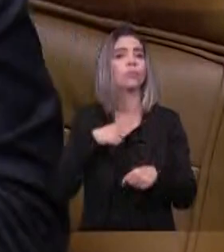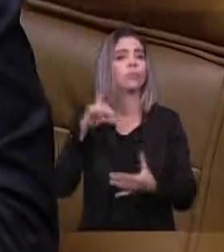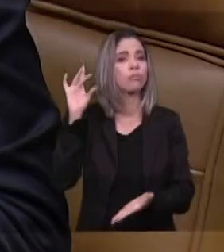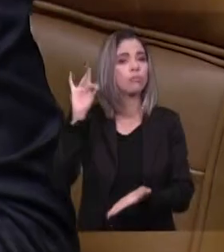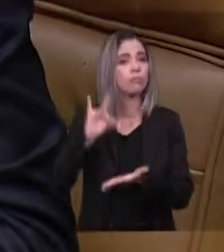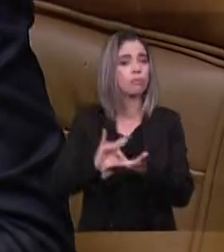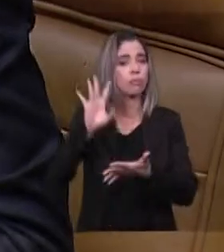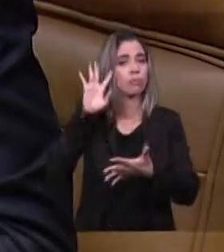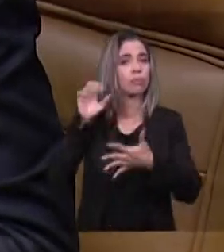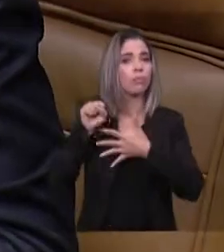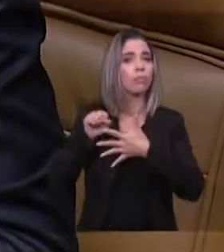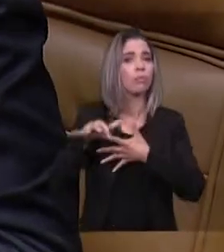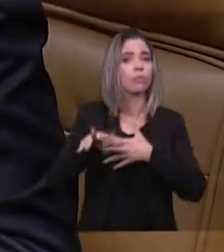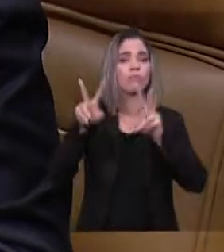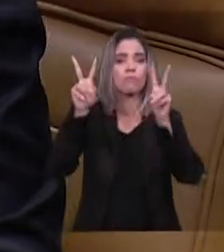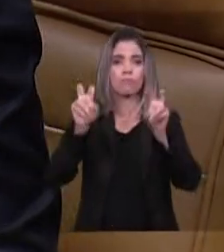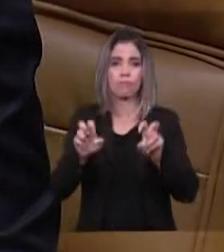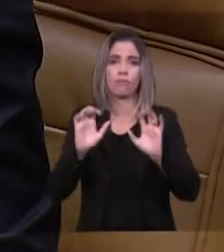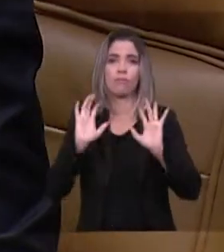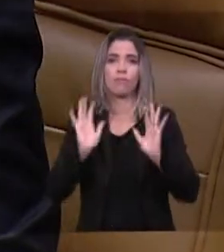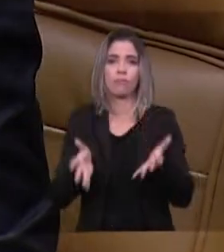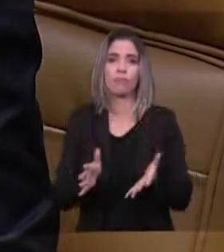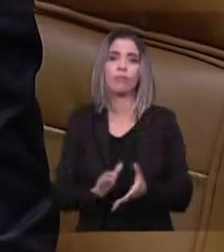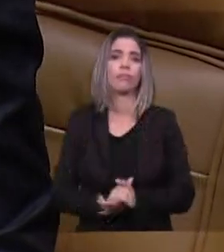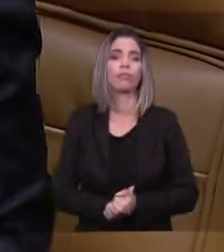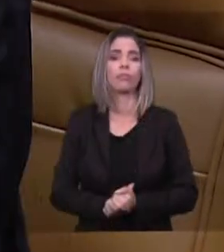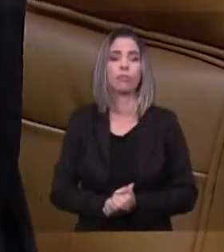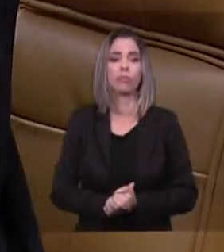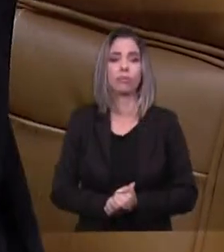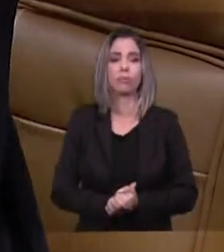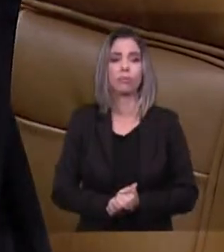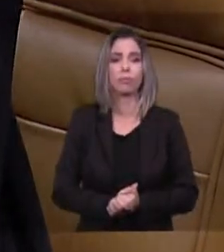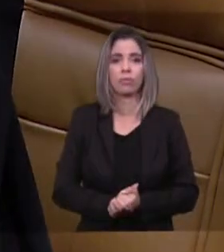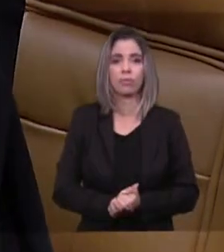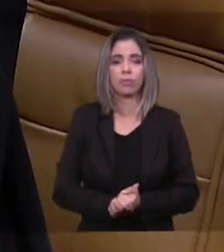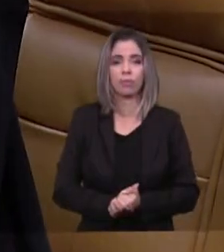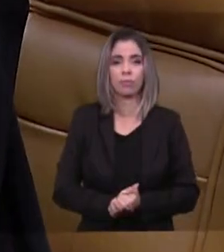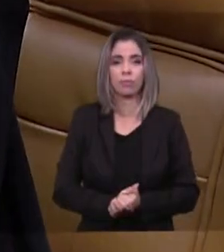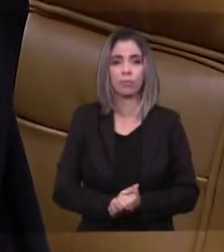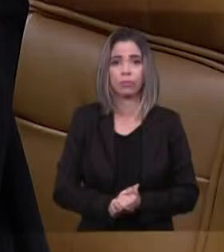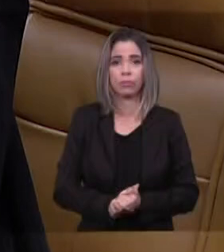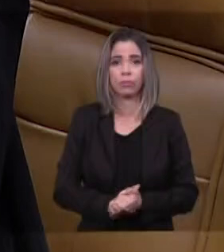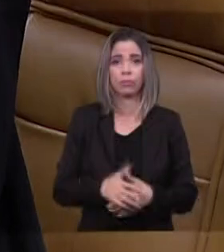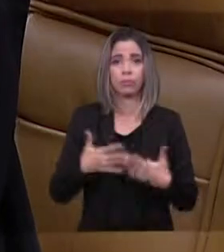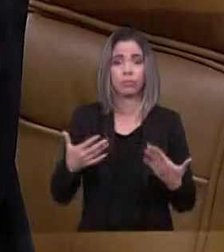consolidação jurisprudencial da matéria. Não bastasse, esse